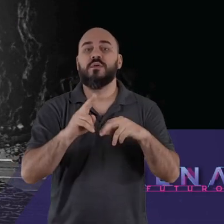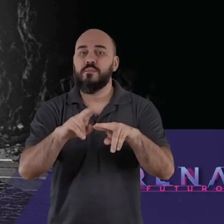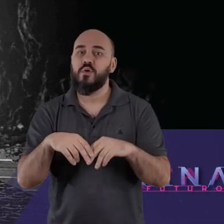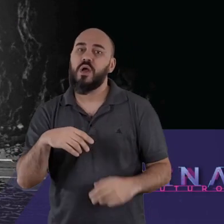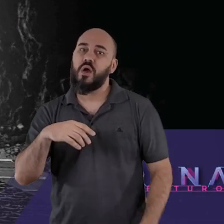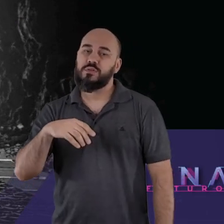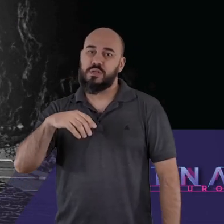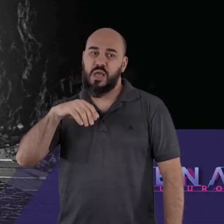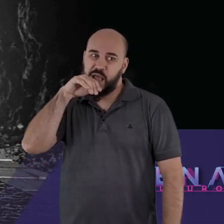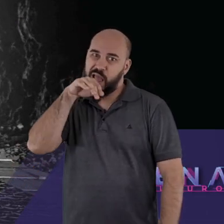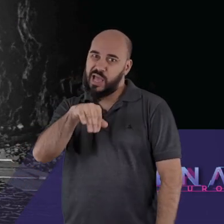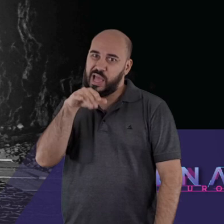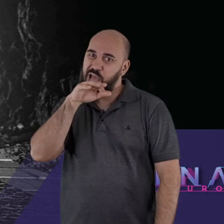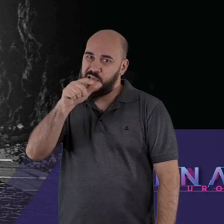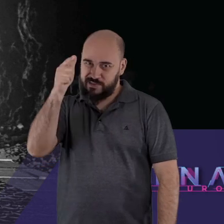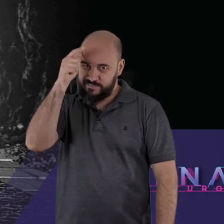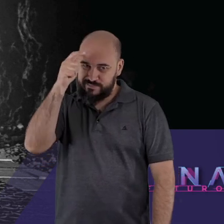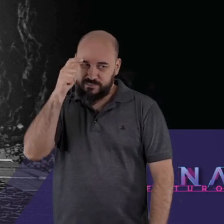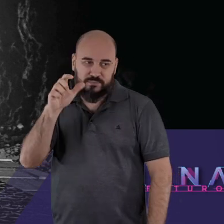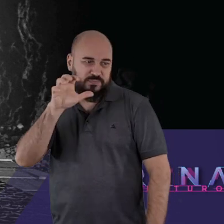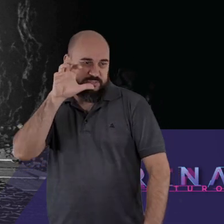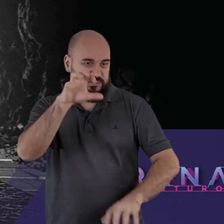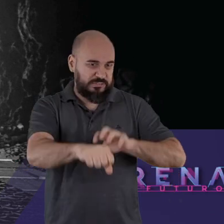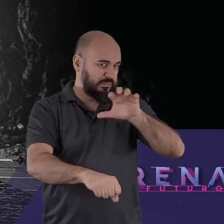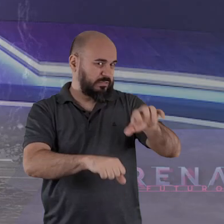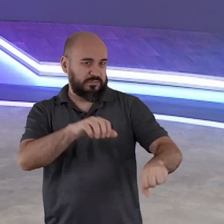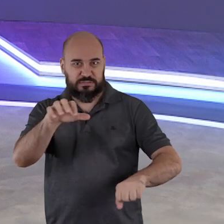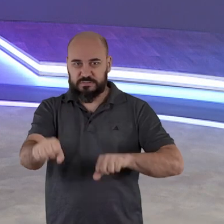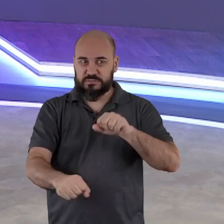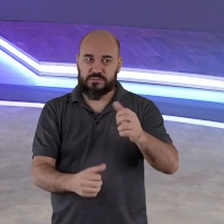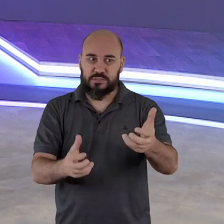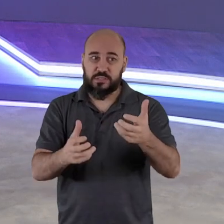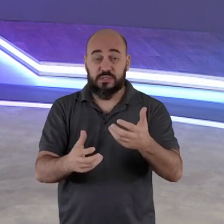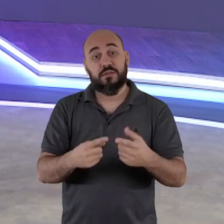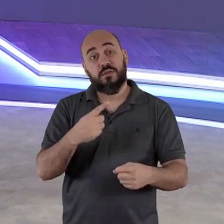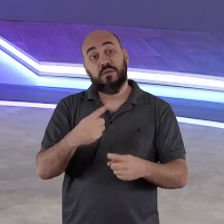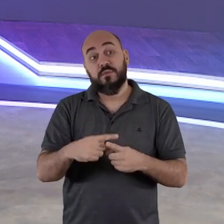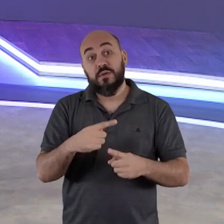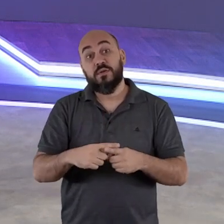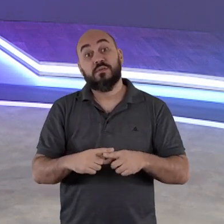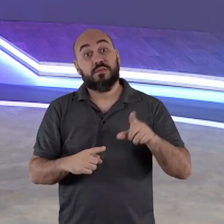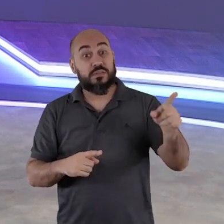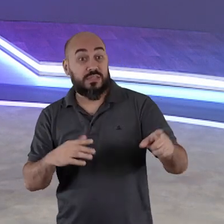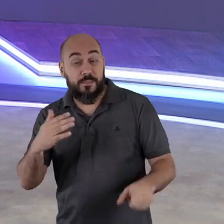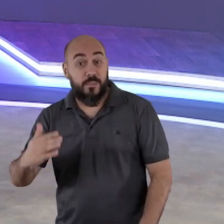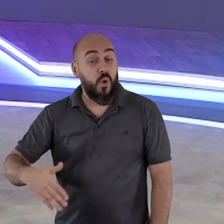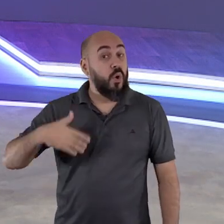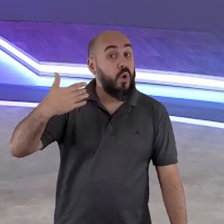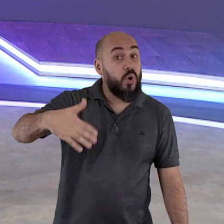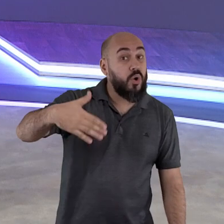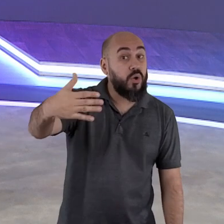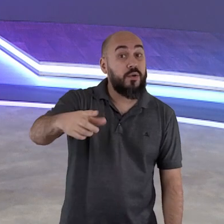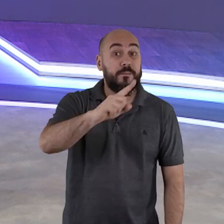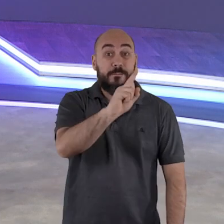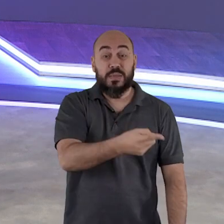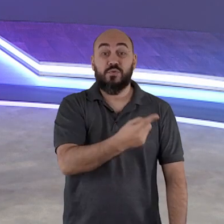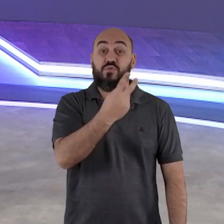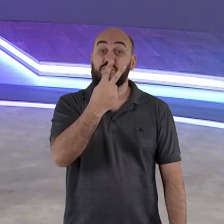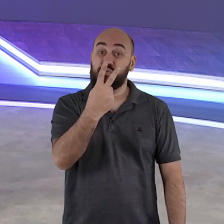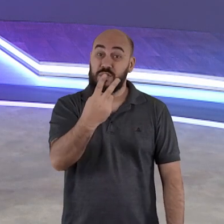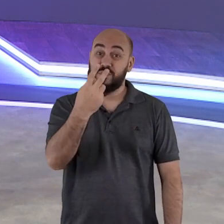que Deus trouxe de volta a luz da verdade. Durante todo este tempo, esses 1260